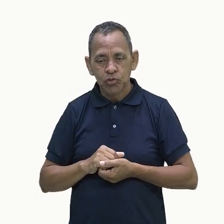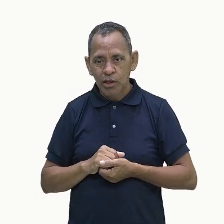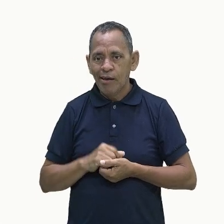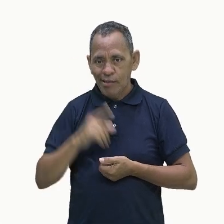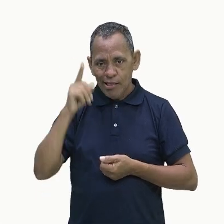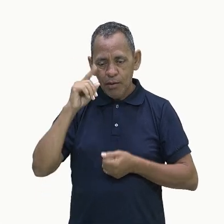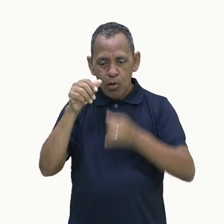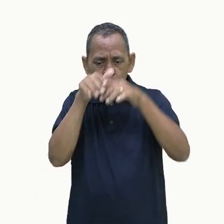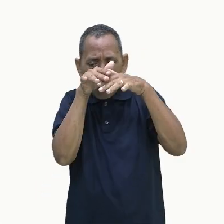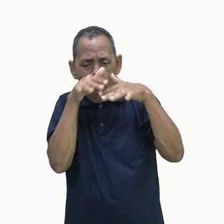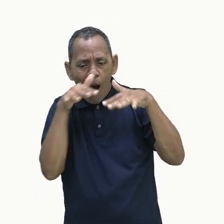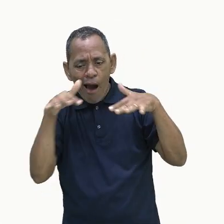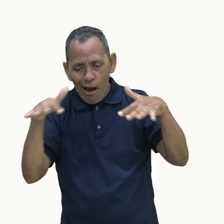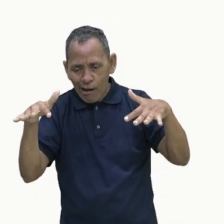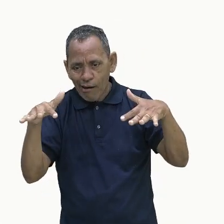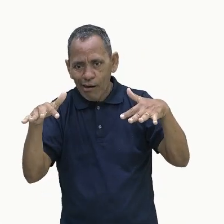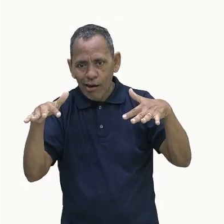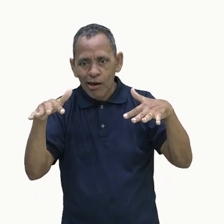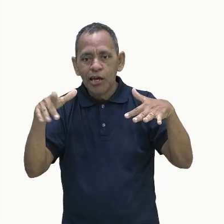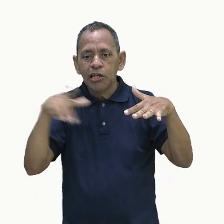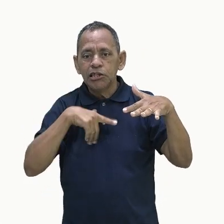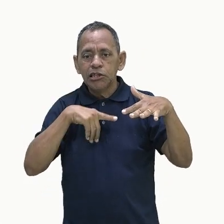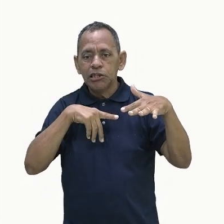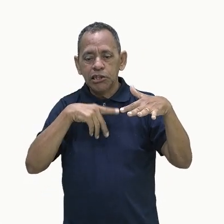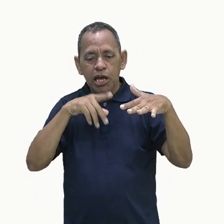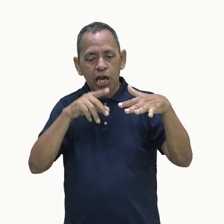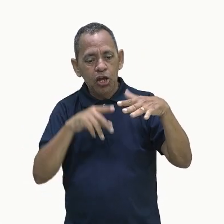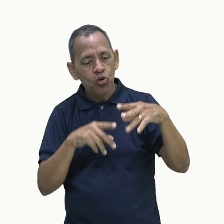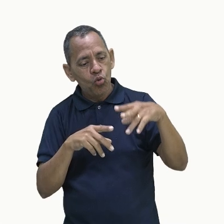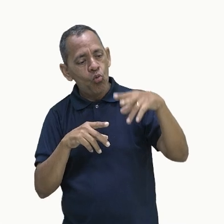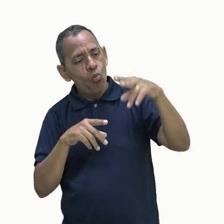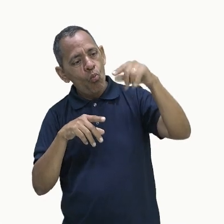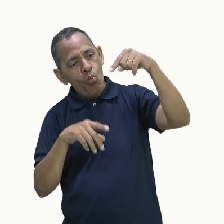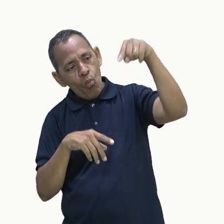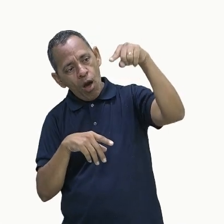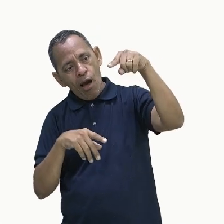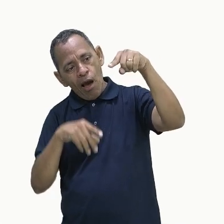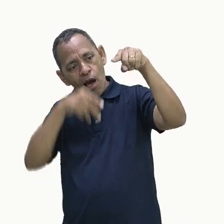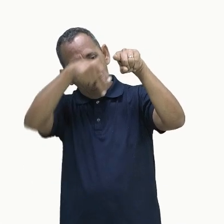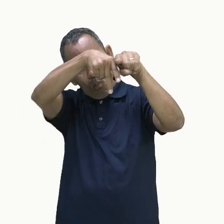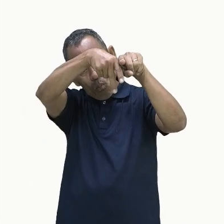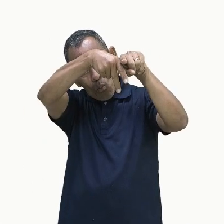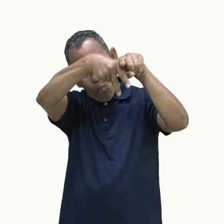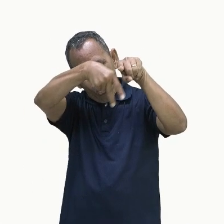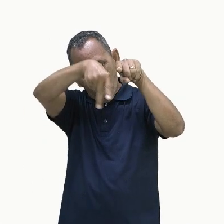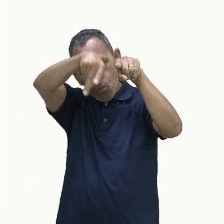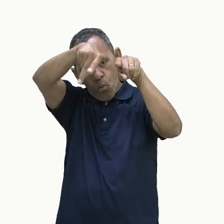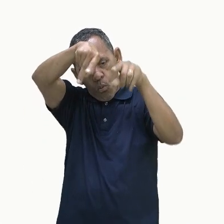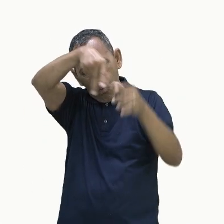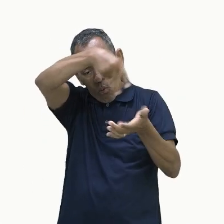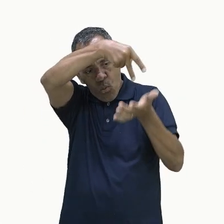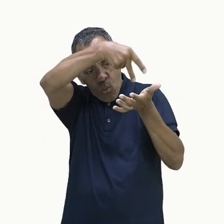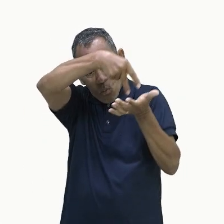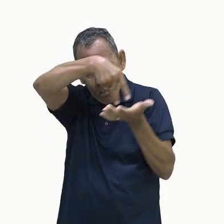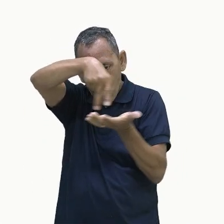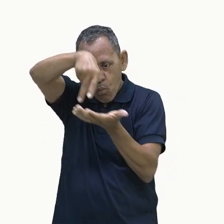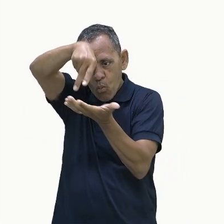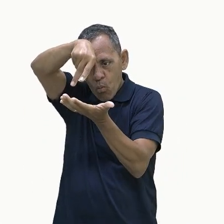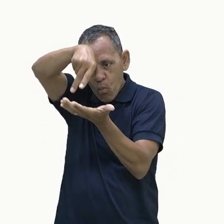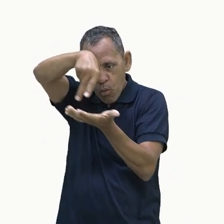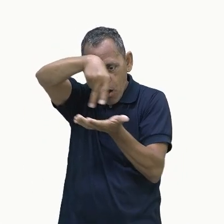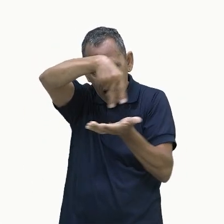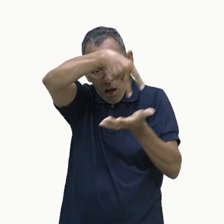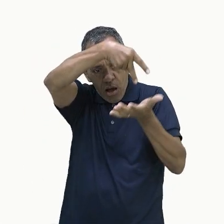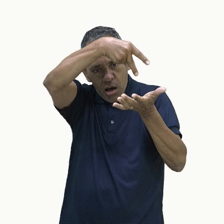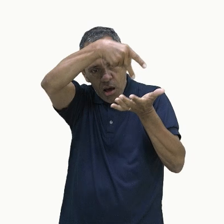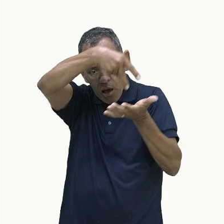parque. Vejam que nós temos aí esses 4 principais tipos de movimento. Movimento